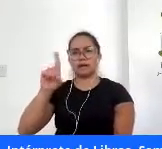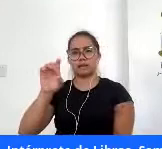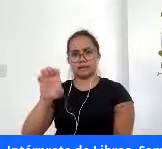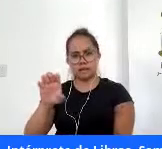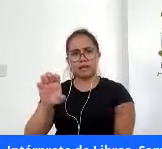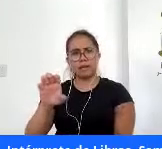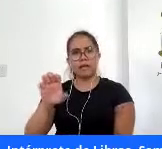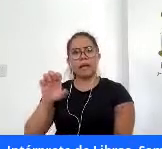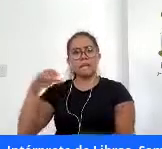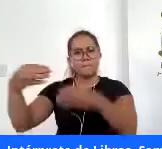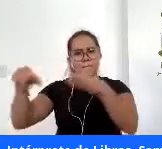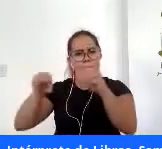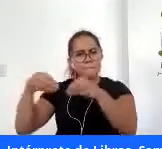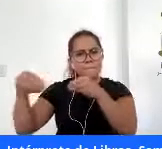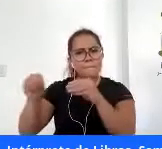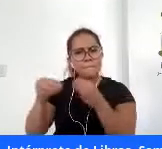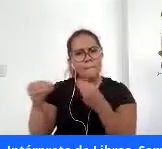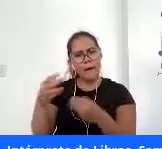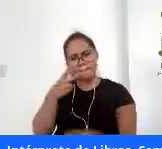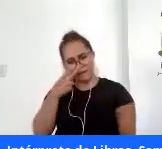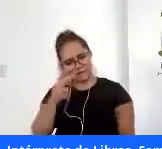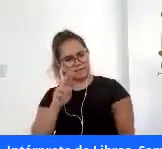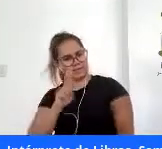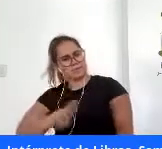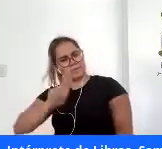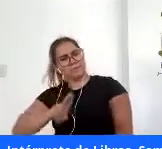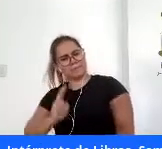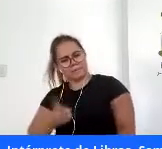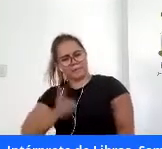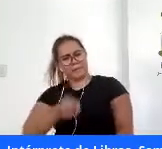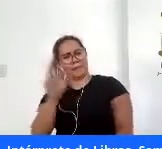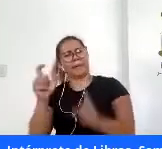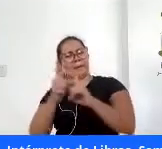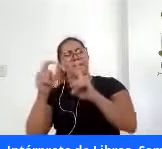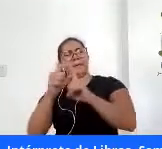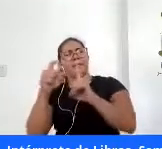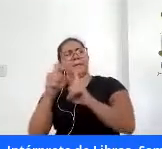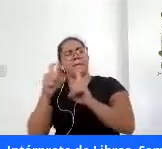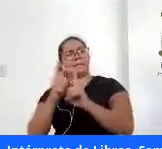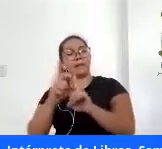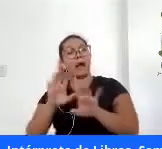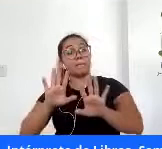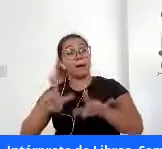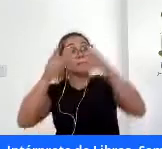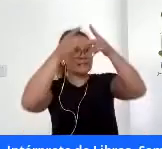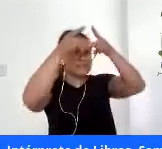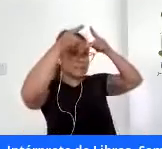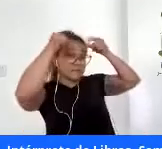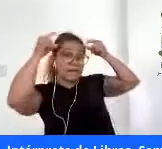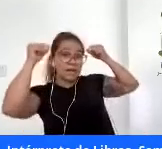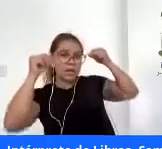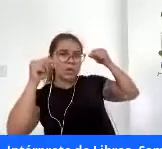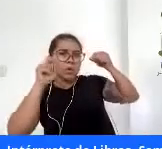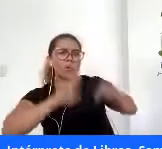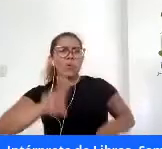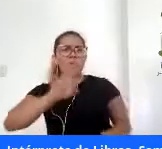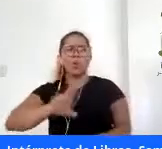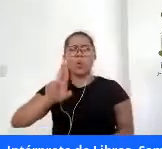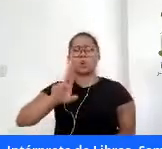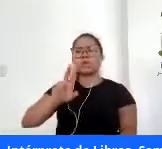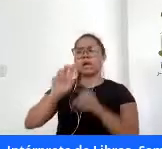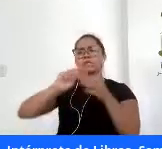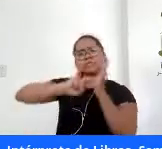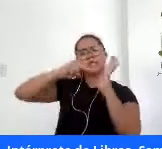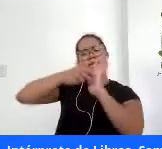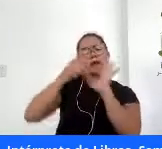aparência, né, a aparição dessa palavra plasticidade. E de onde é que ela vem? Né? Ela vem lá do grego, do latim, onde ele busca, né, o significado